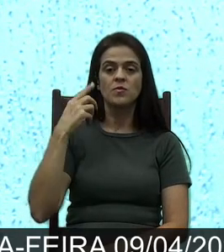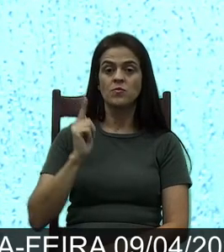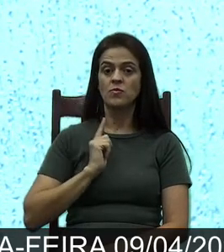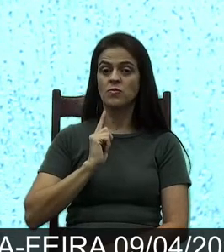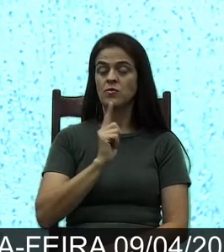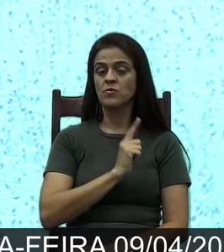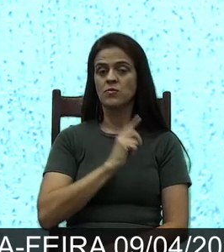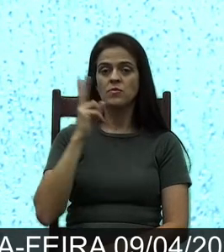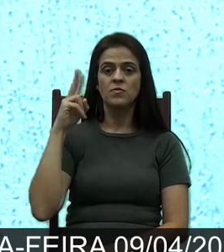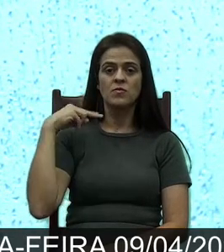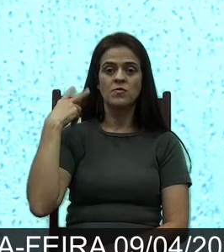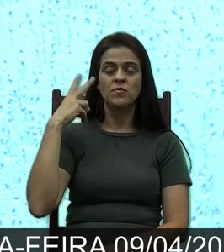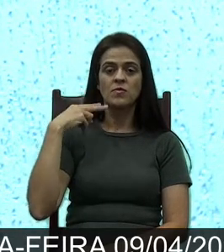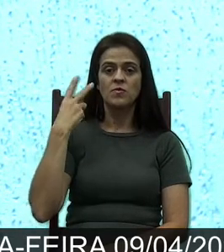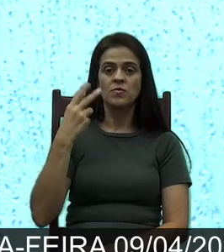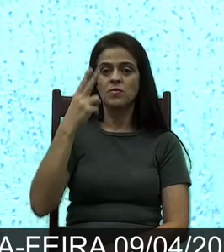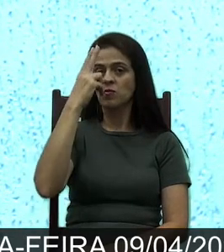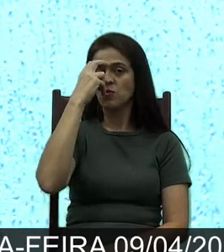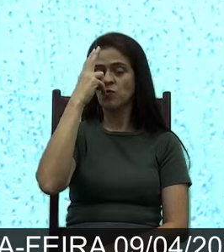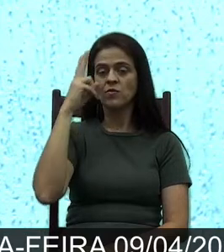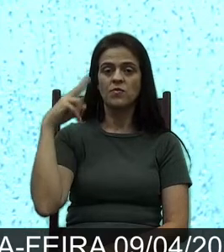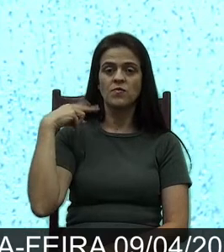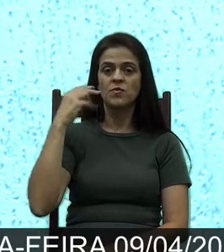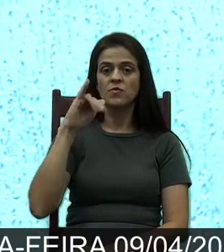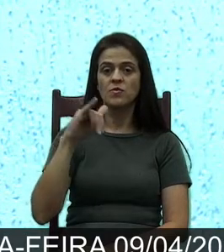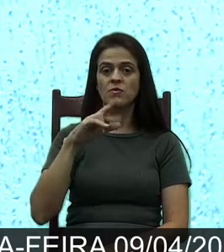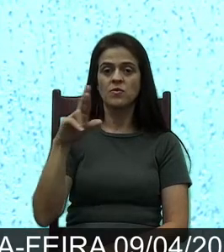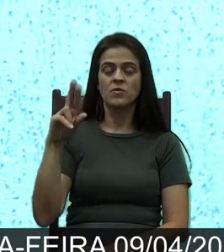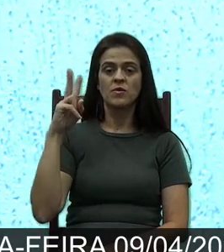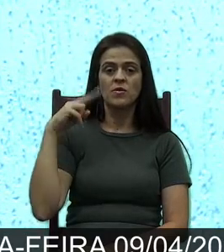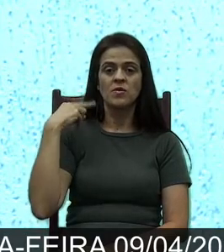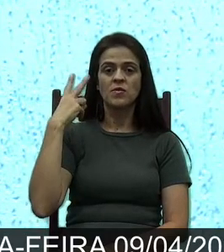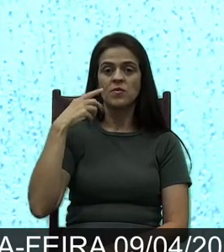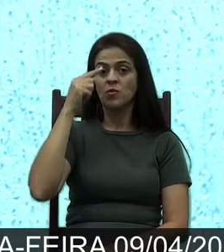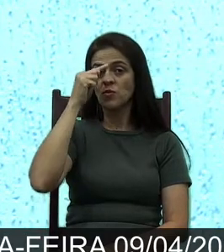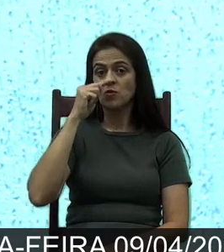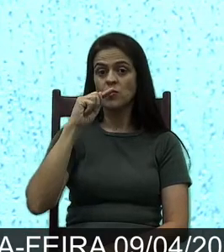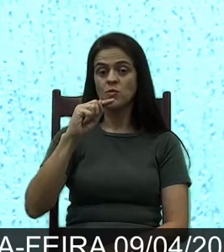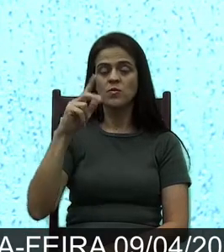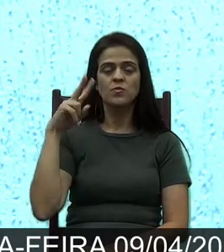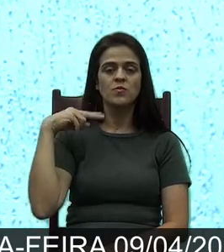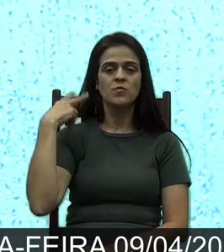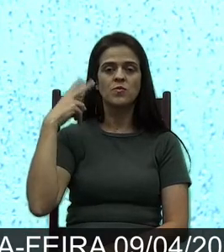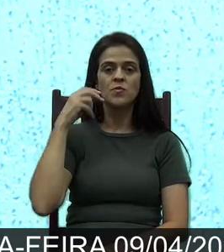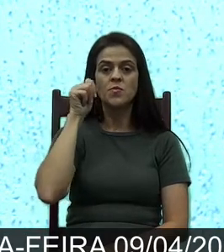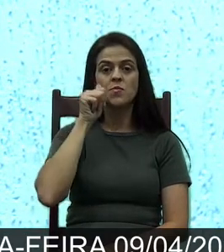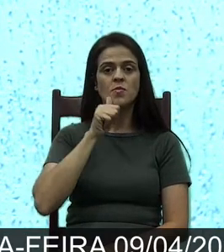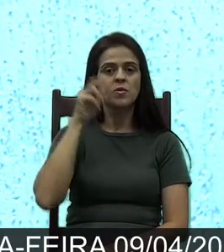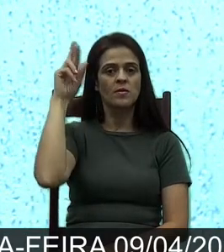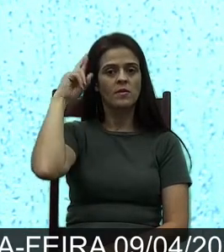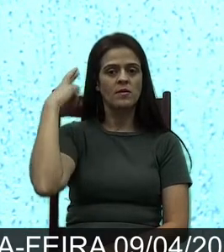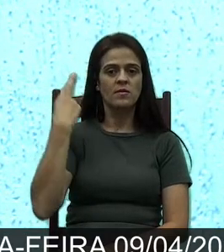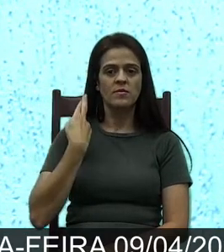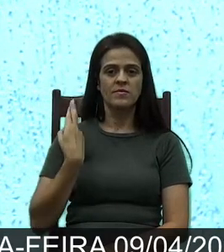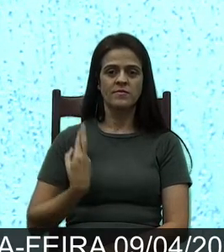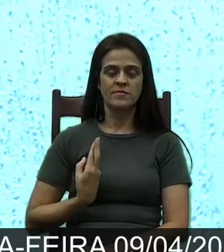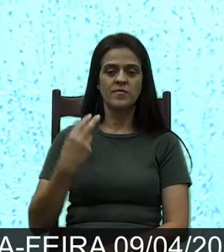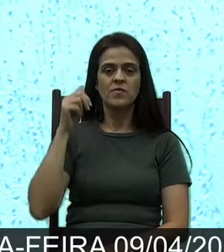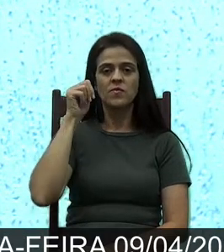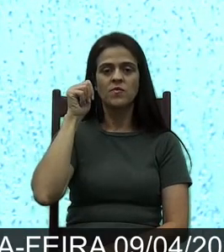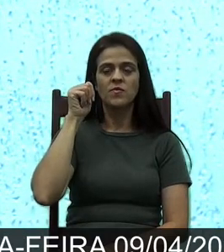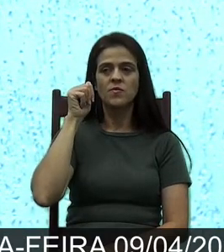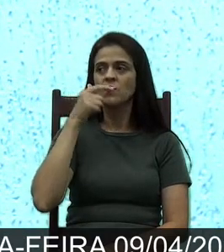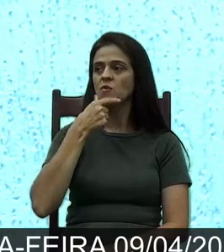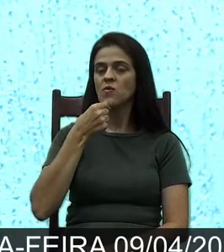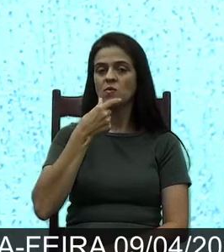da Saúde, vereador Jair Humberto, vereador Maciel Tudo Caipira, vereadora Rosângela e